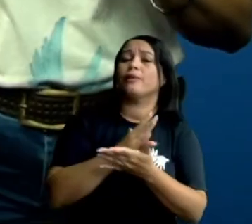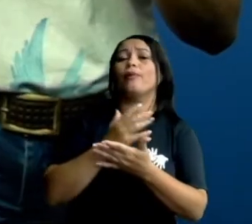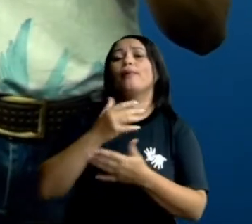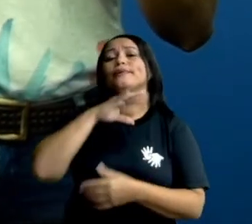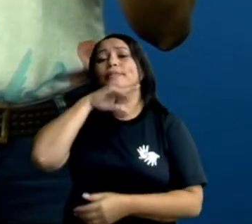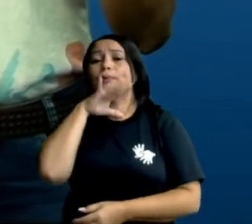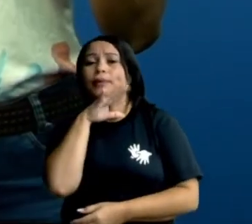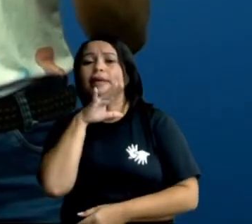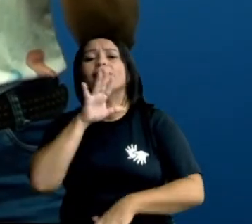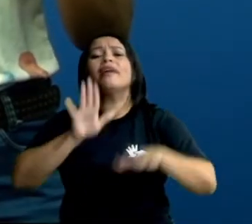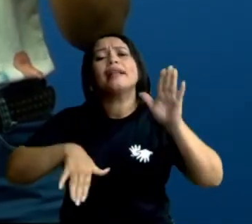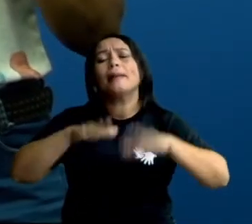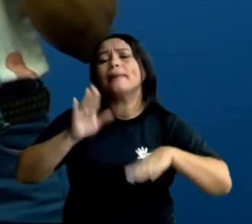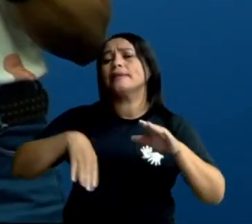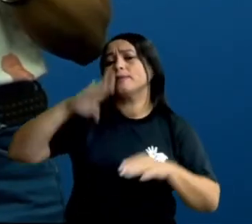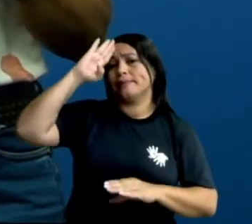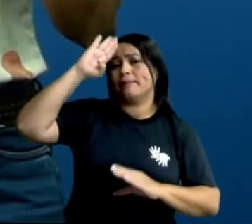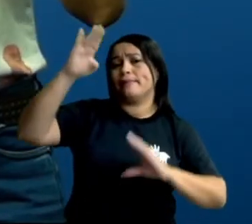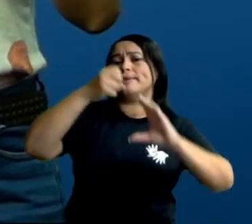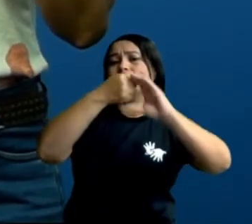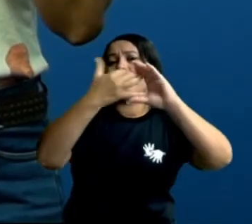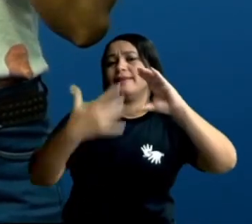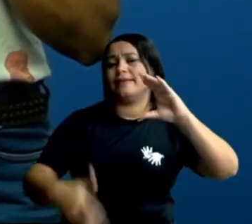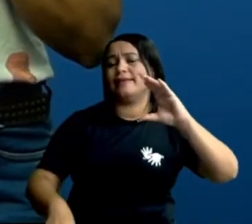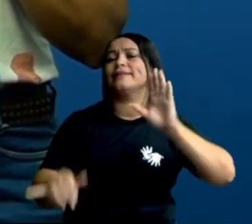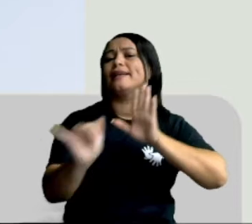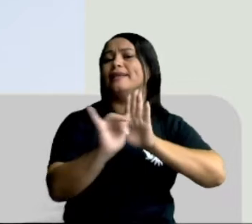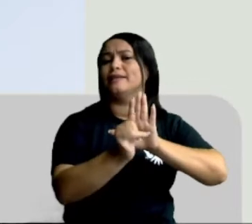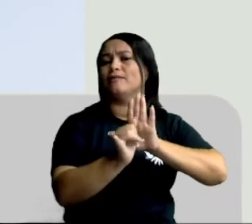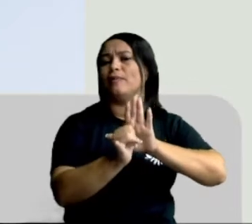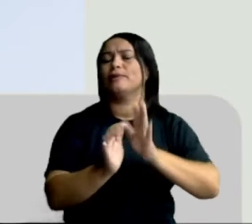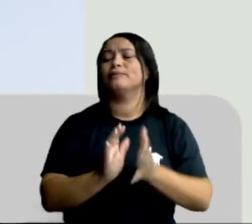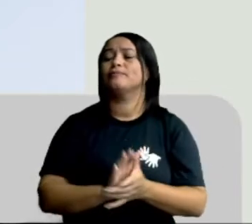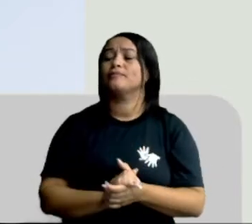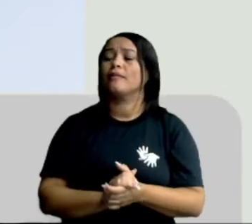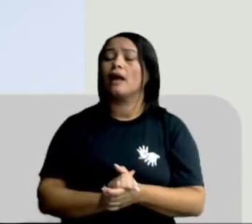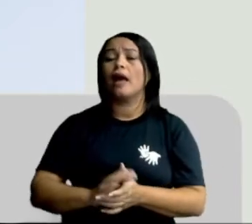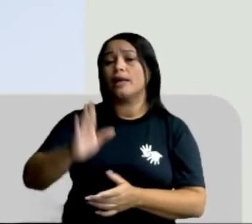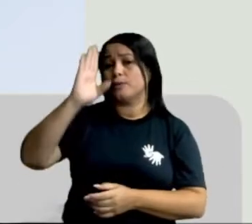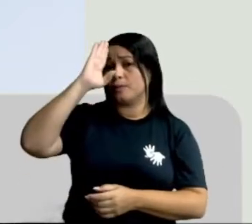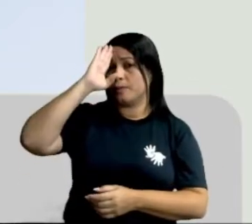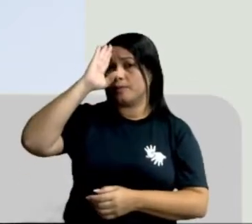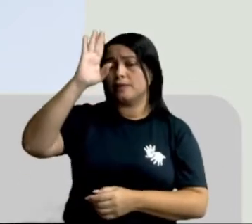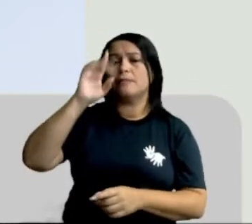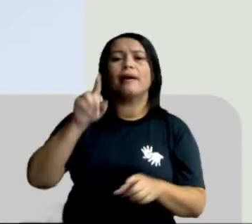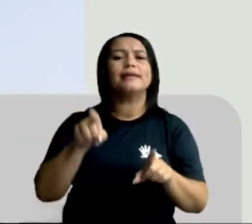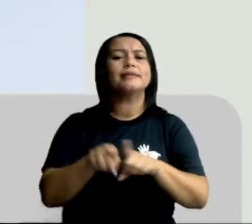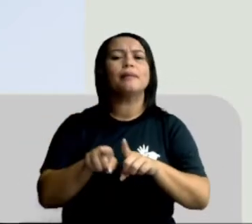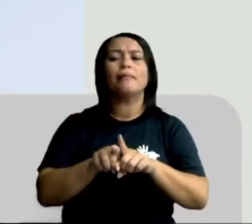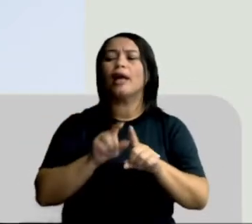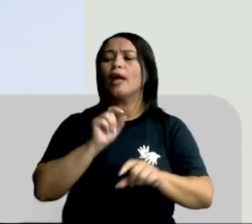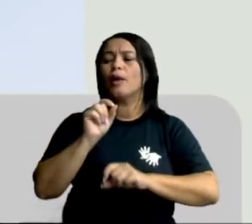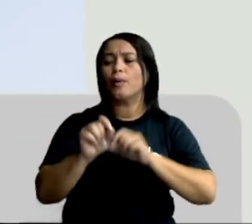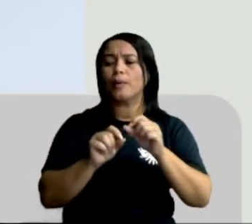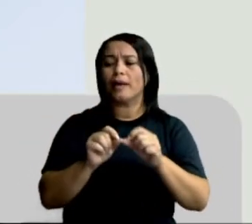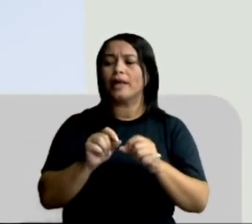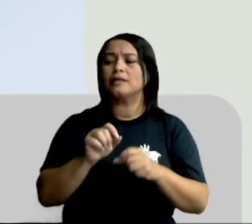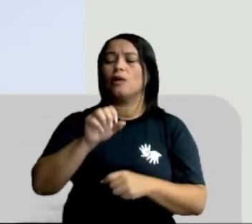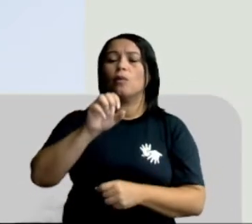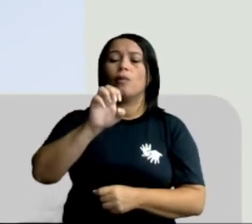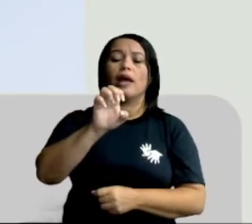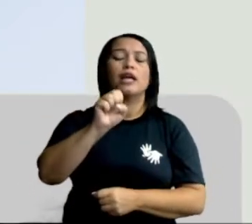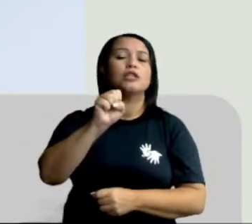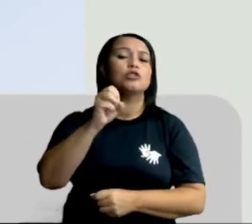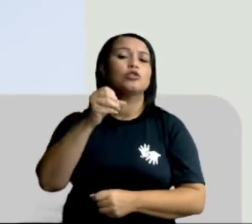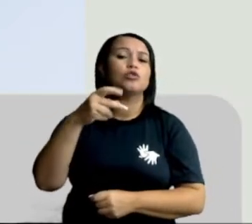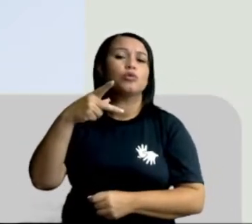negativo. Então, são as principais características das fábulas. E os principais escritores são Esopo,